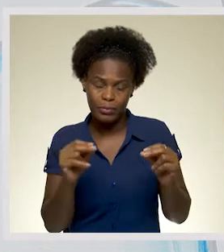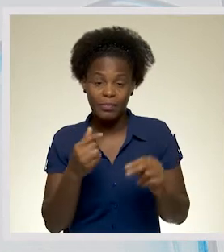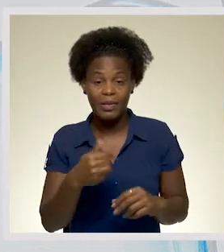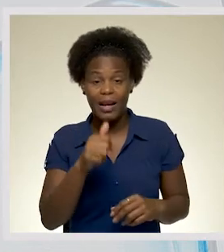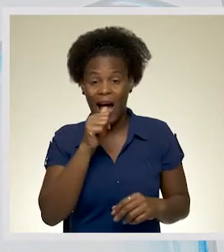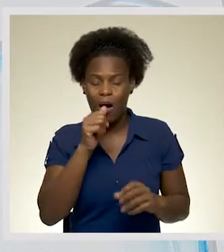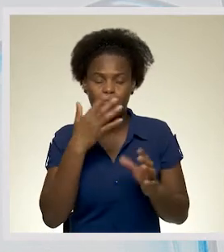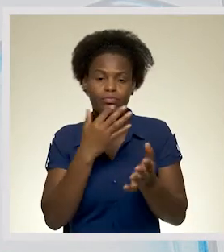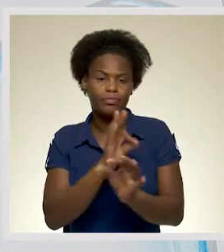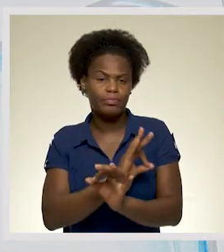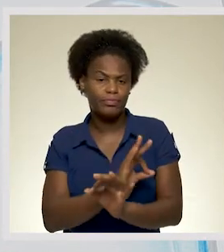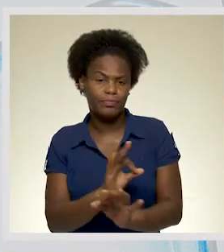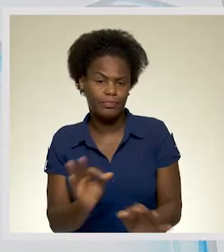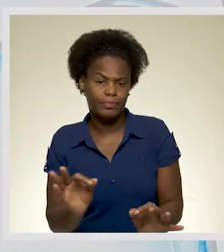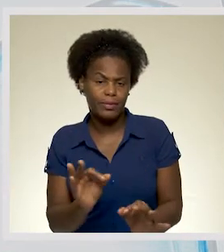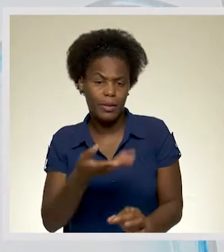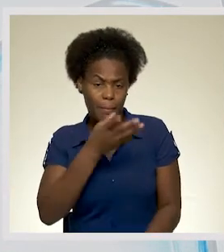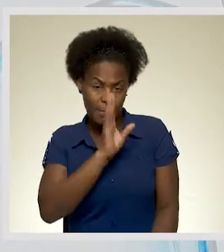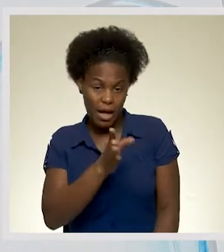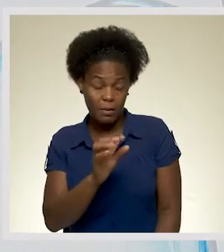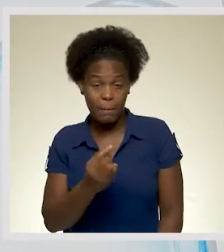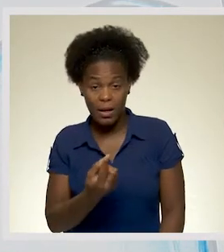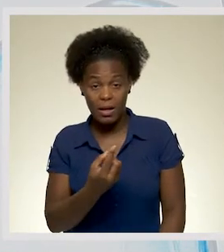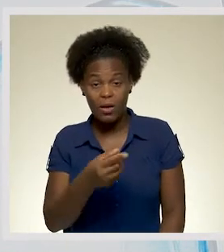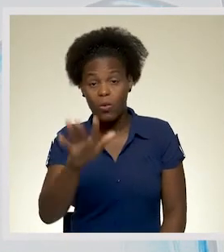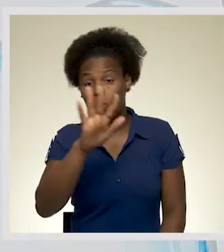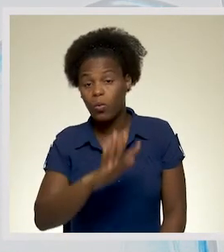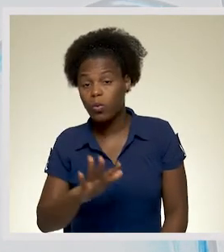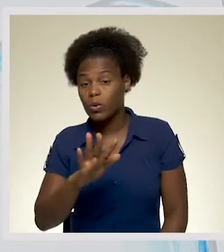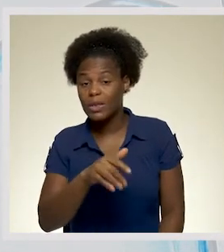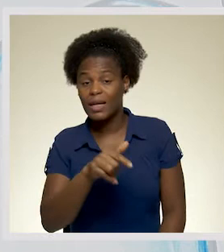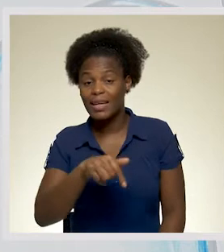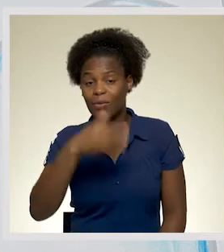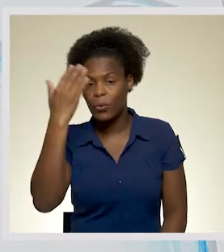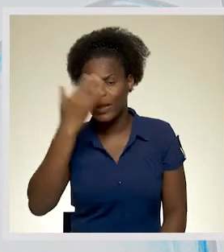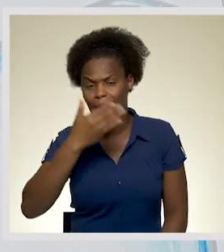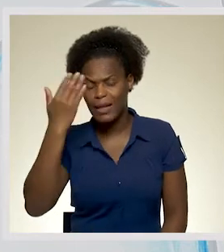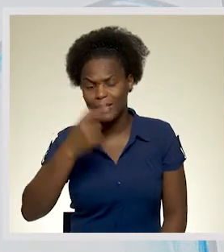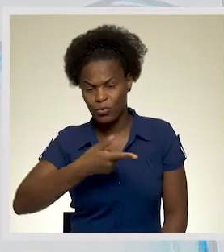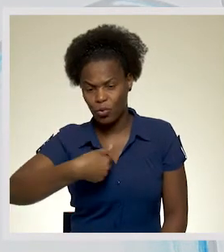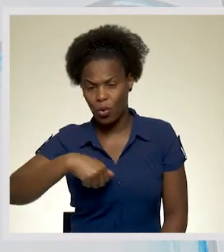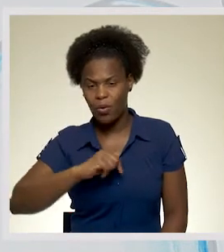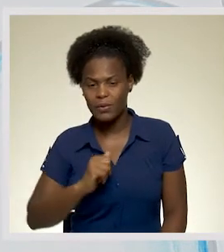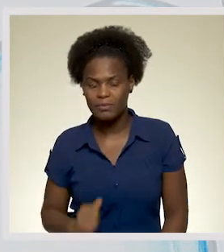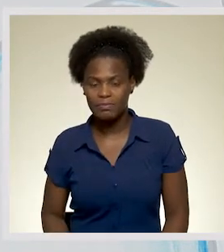água impecável, prático para utilização no nosso dia a dia.